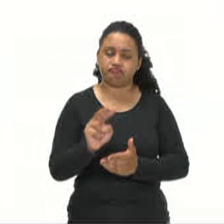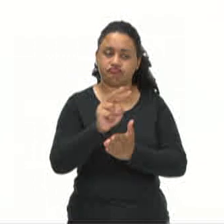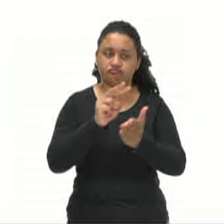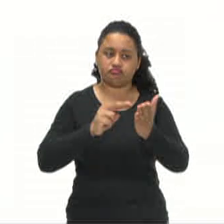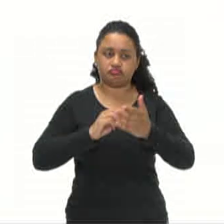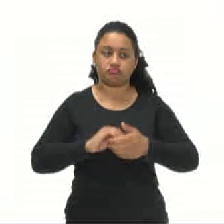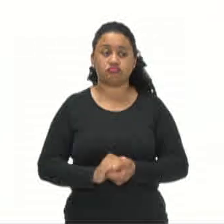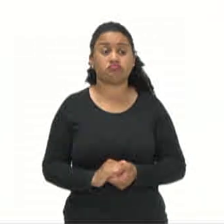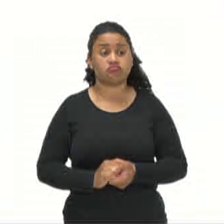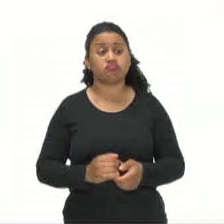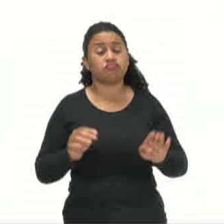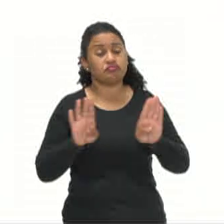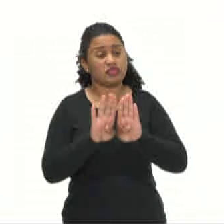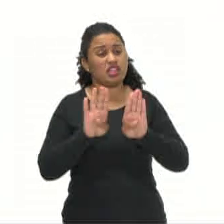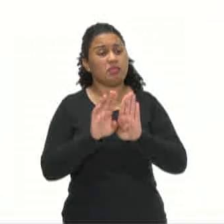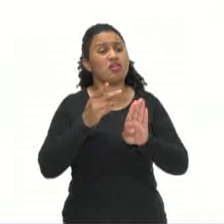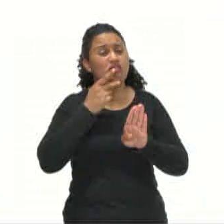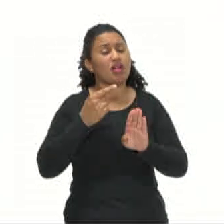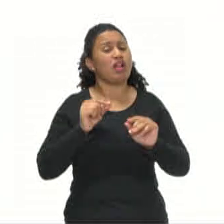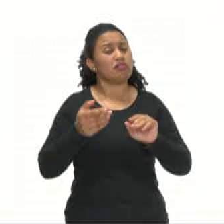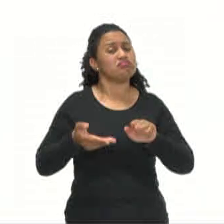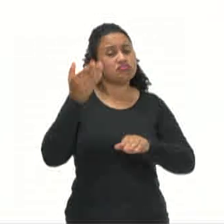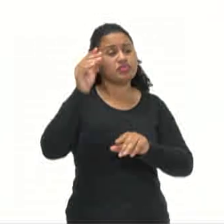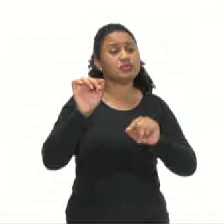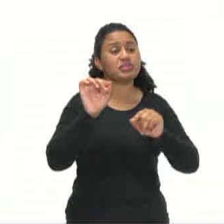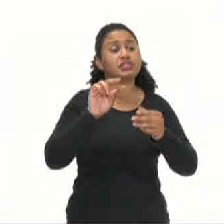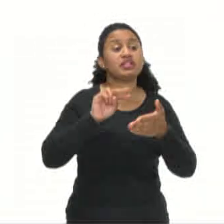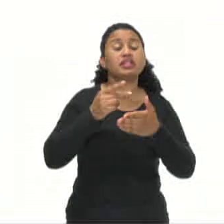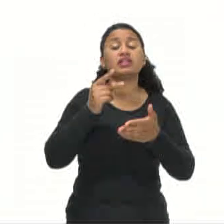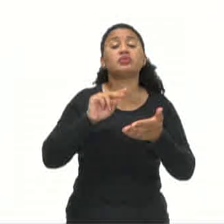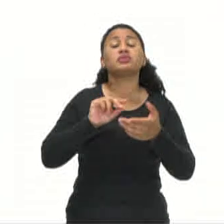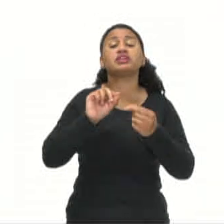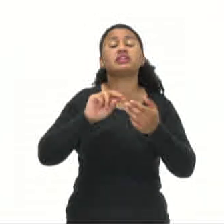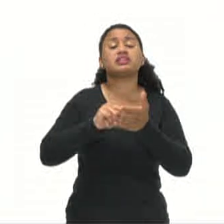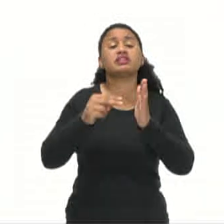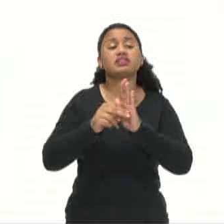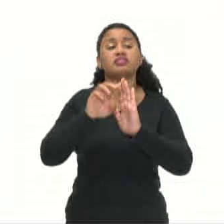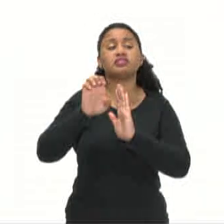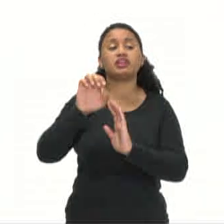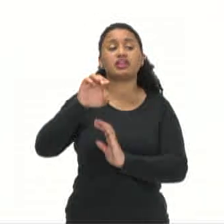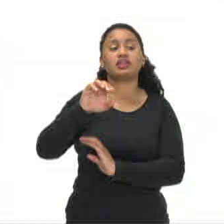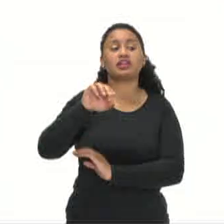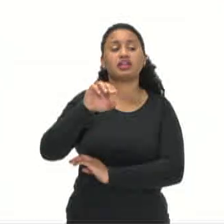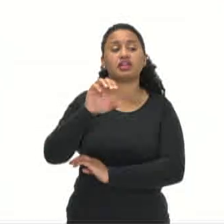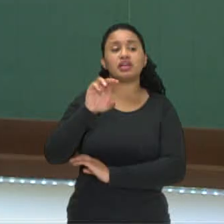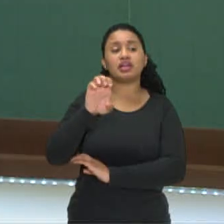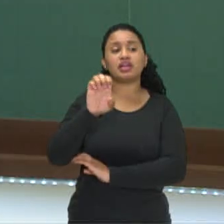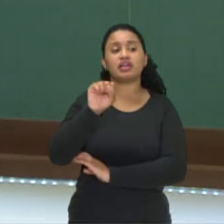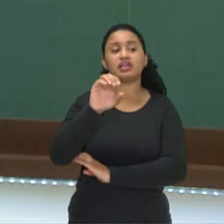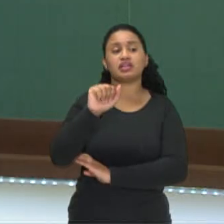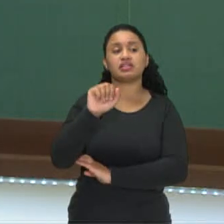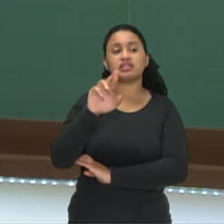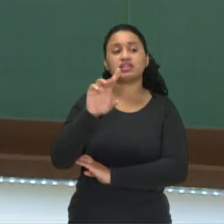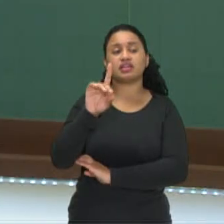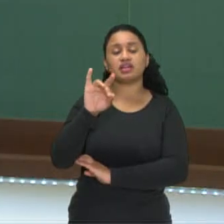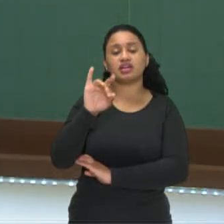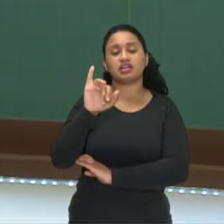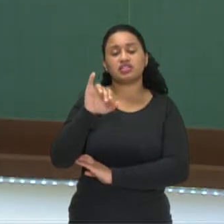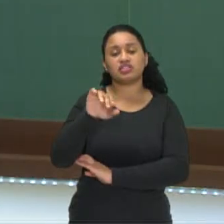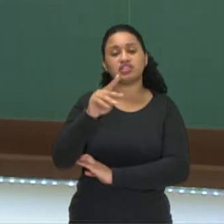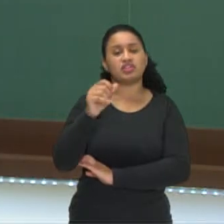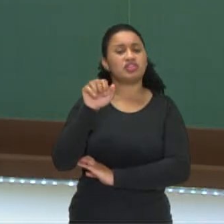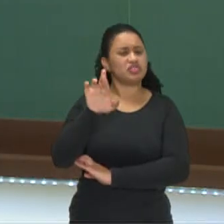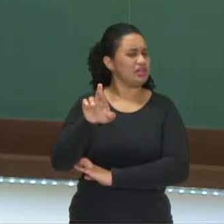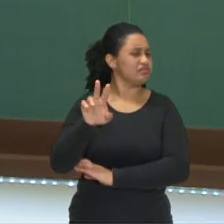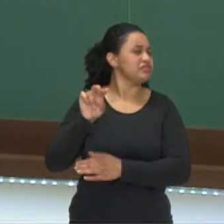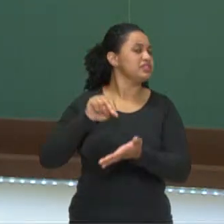Como também é exagero saber o que quer dizer escardinchar. Escardinchar, gente, significa zombar,